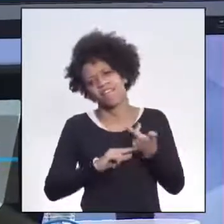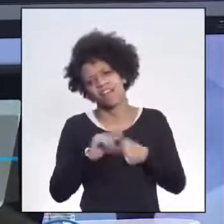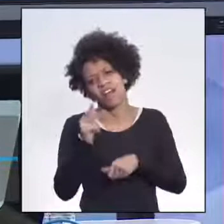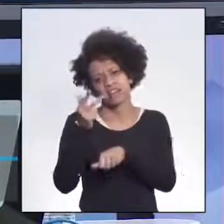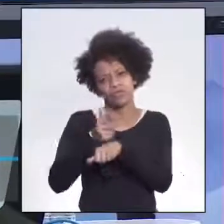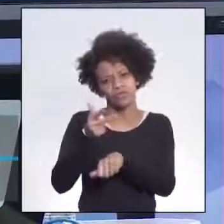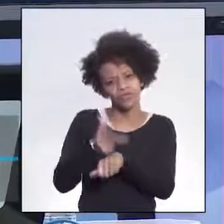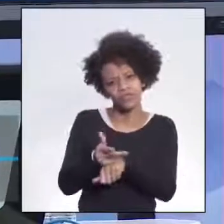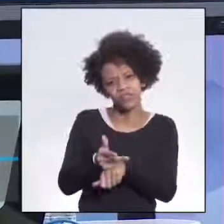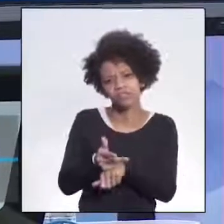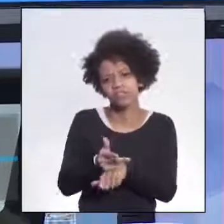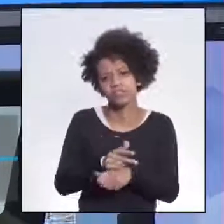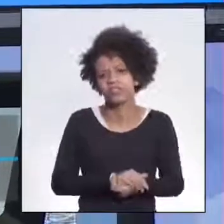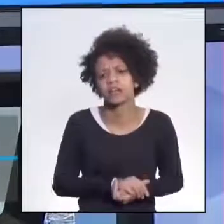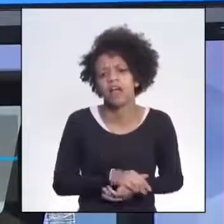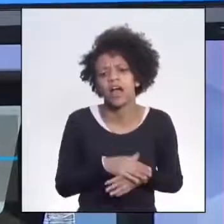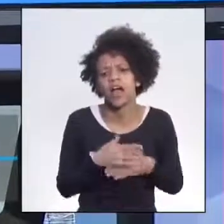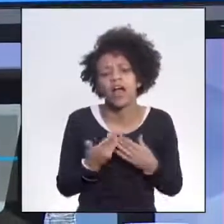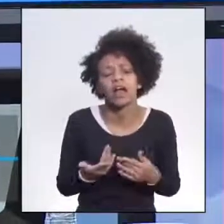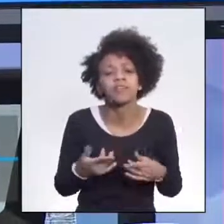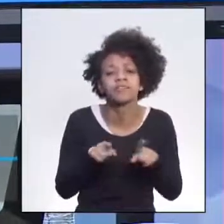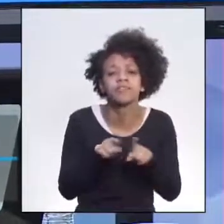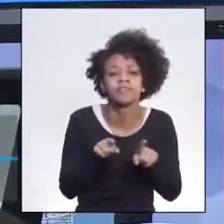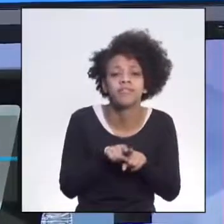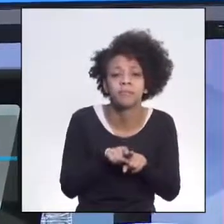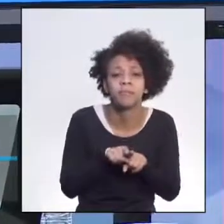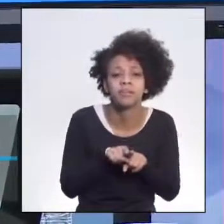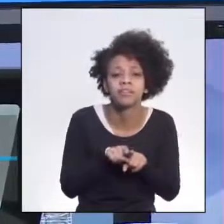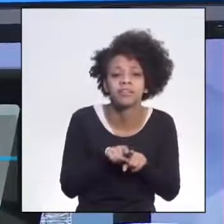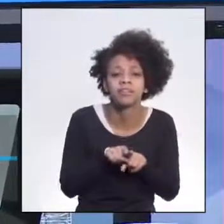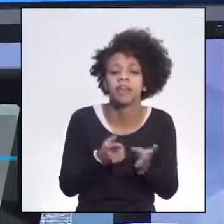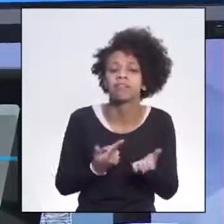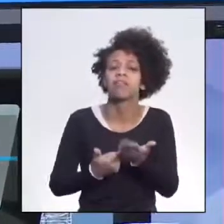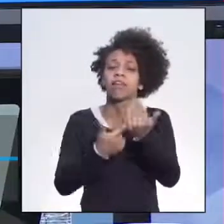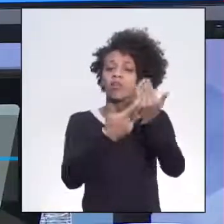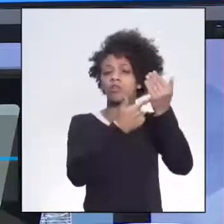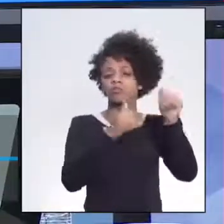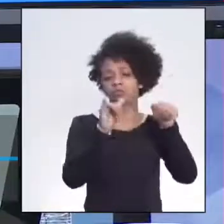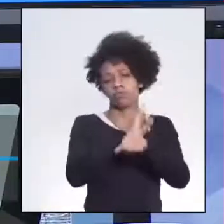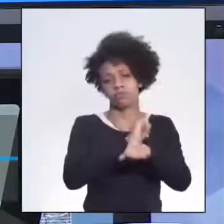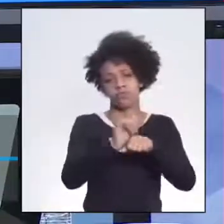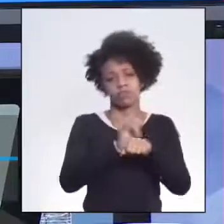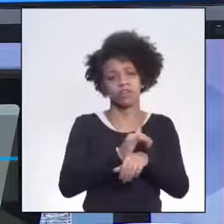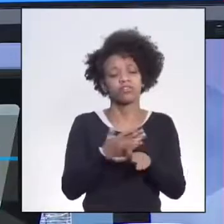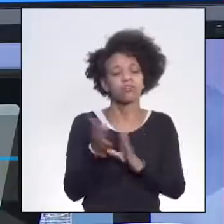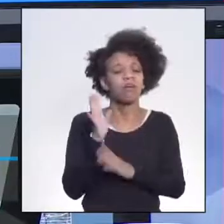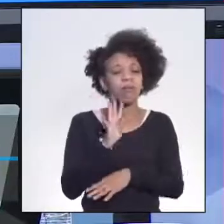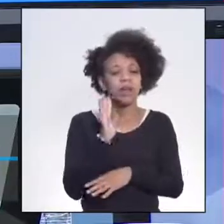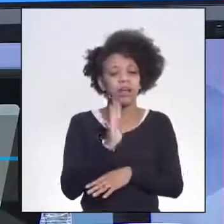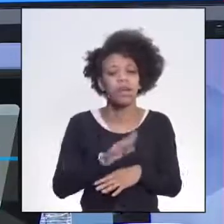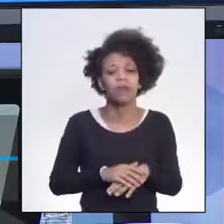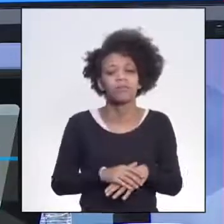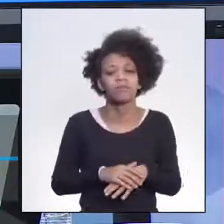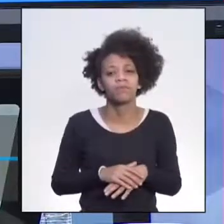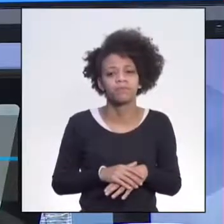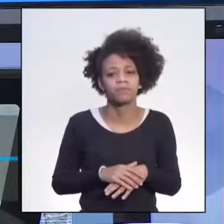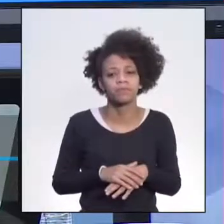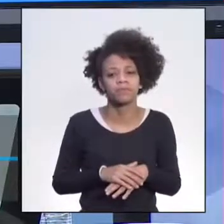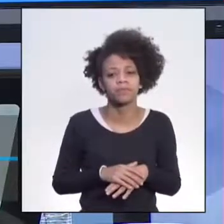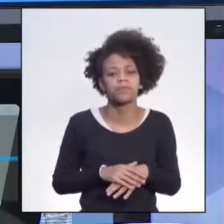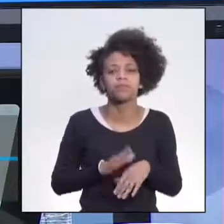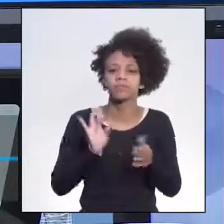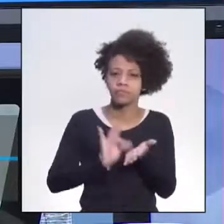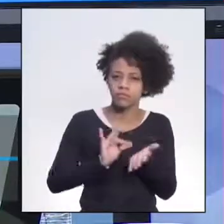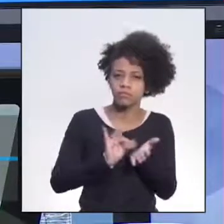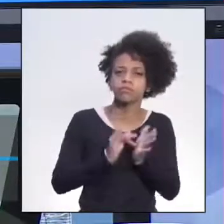pena conferir. Ele fala dessa questão do acesso, né, da tecnologia, então é muito bacana a gente